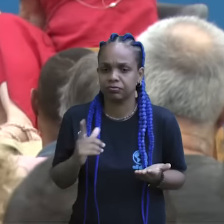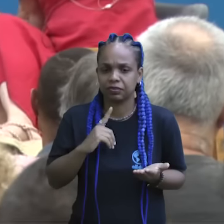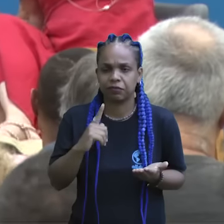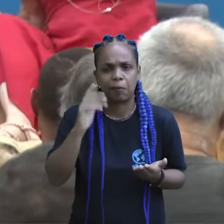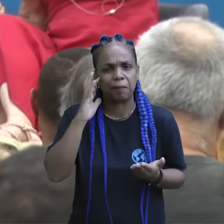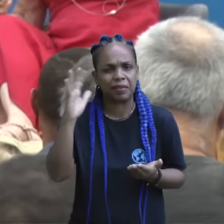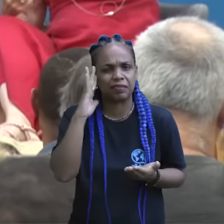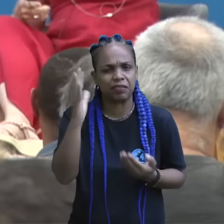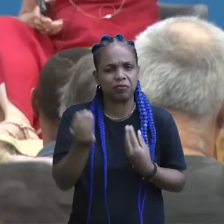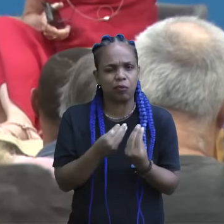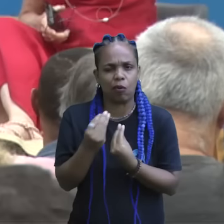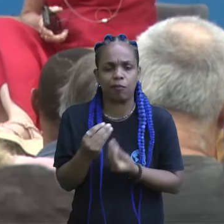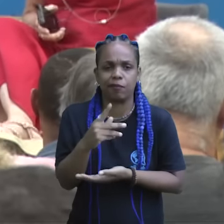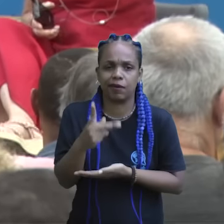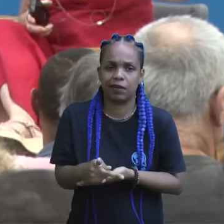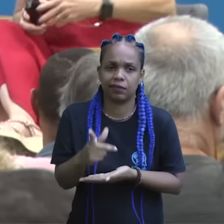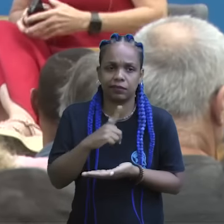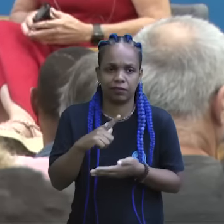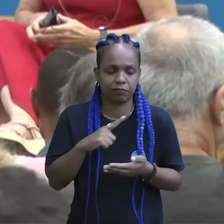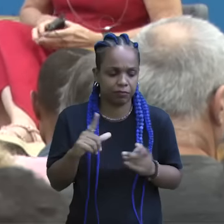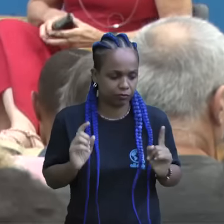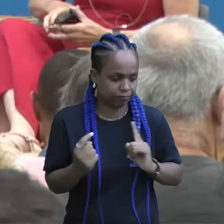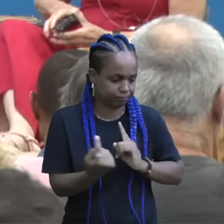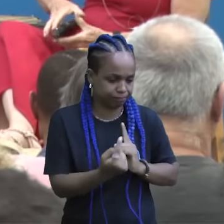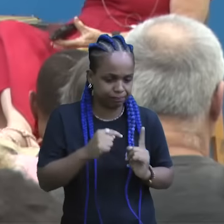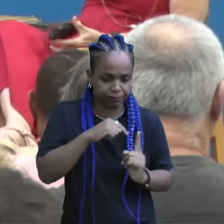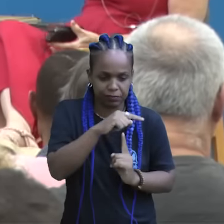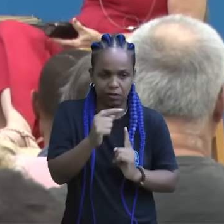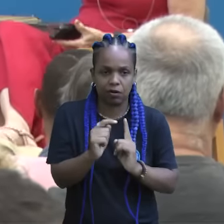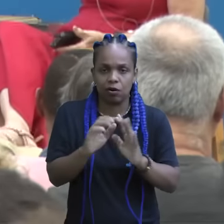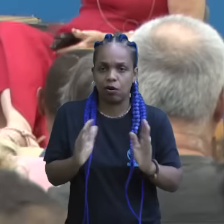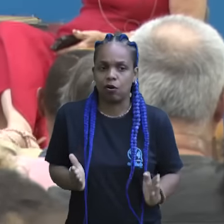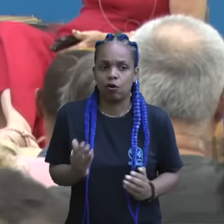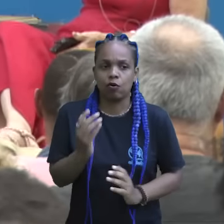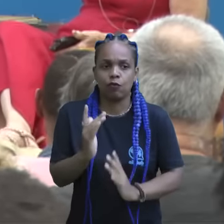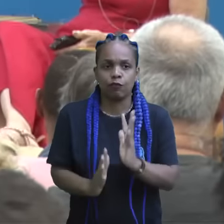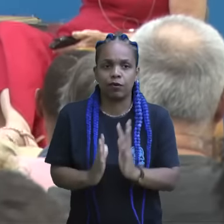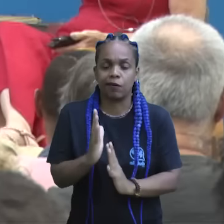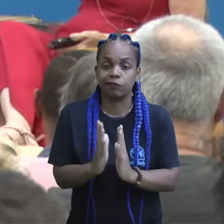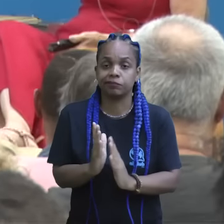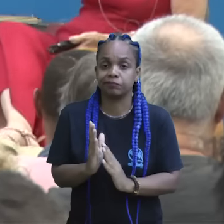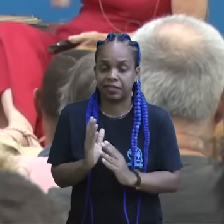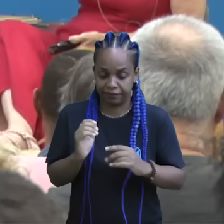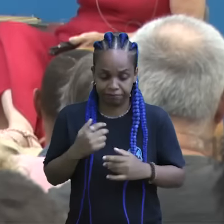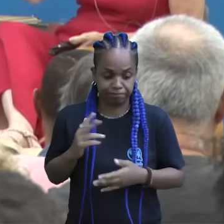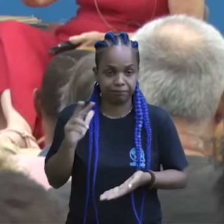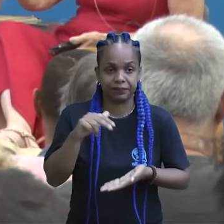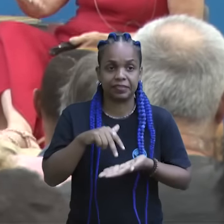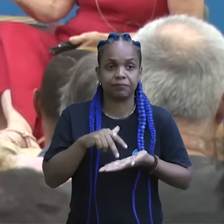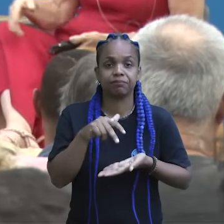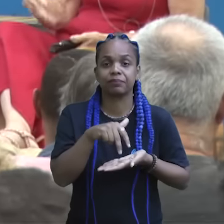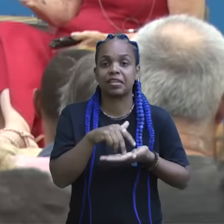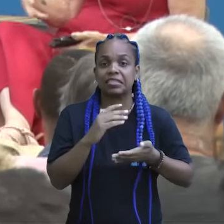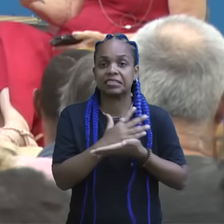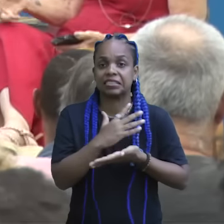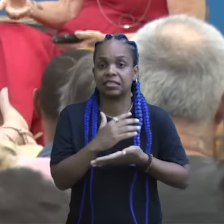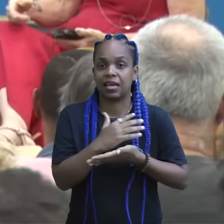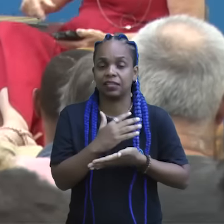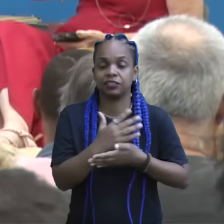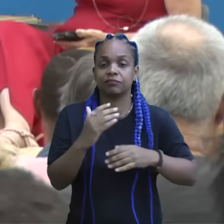naquela linha férrea, que é basicamente é a mesma, até Todos os Santos, né? Esperava, ficava tomando a cachaça ali